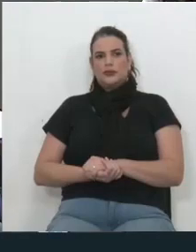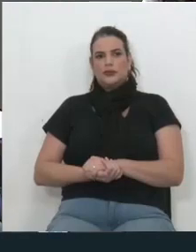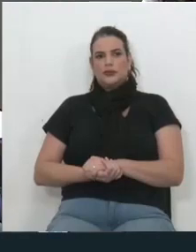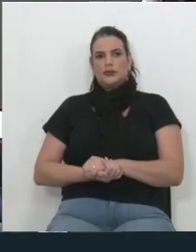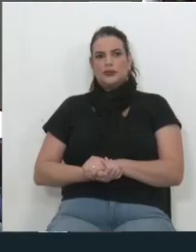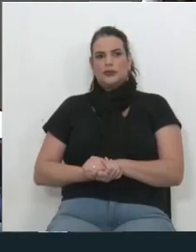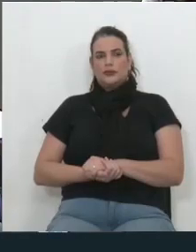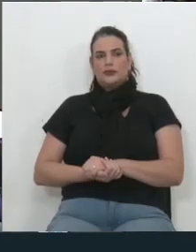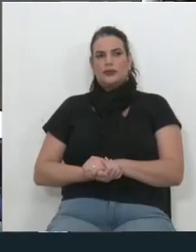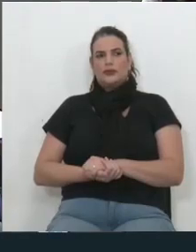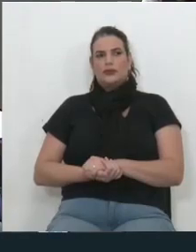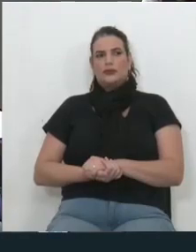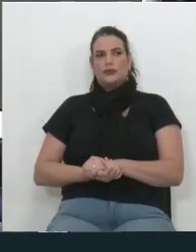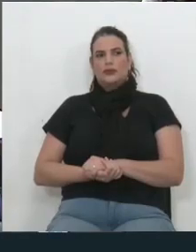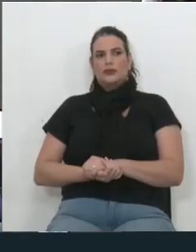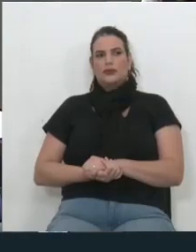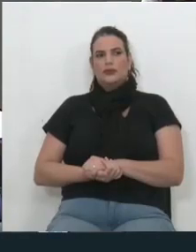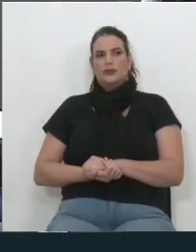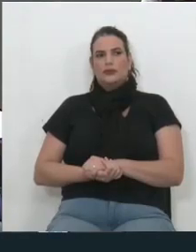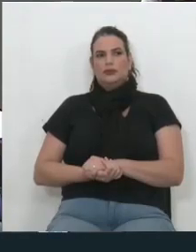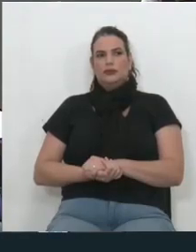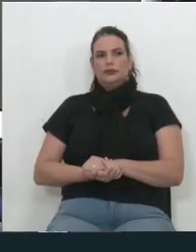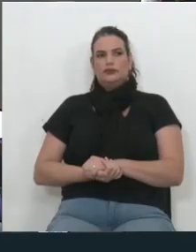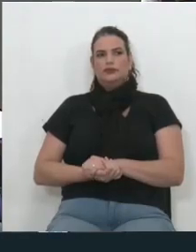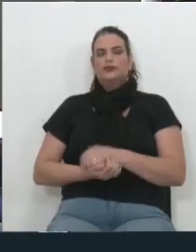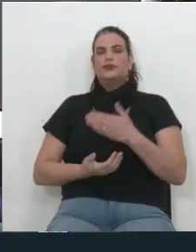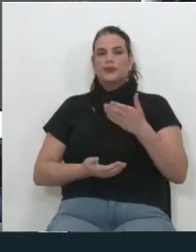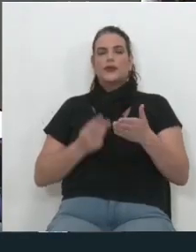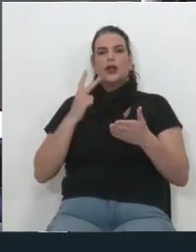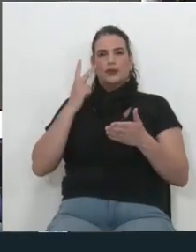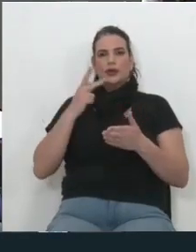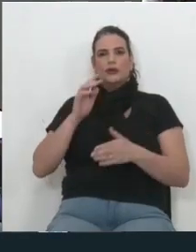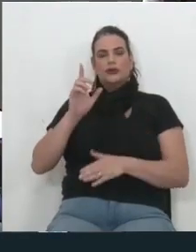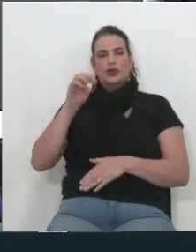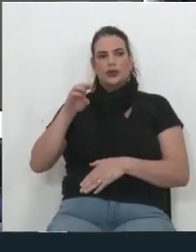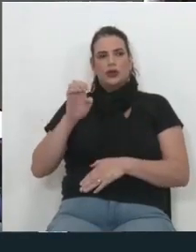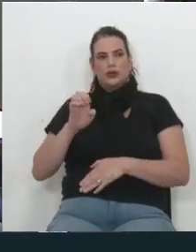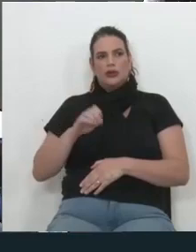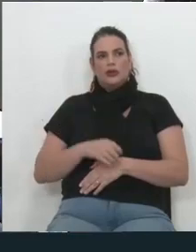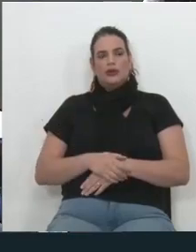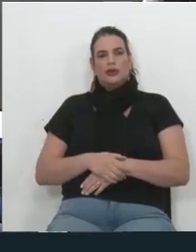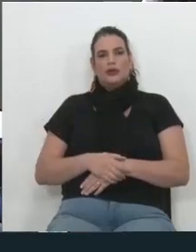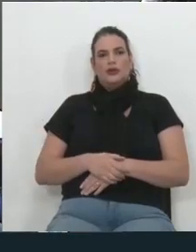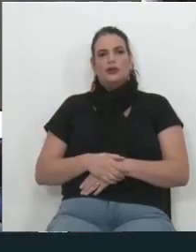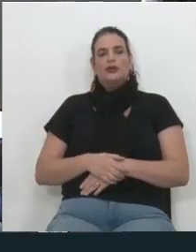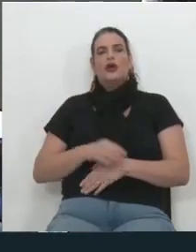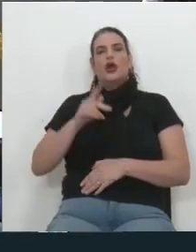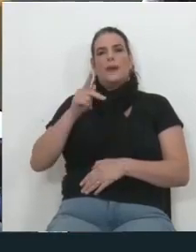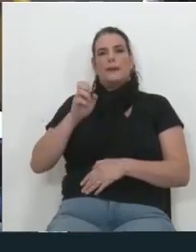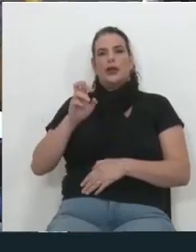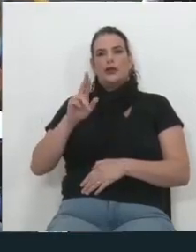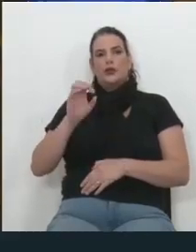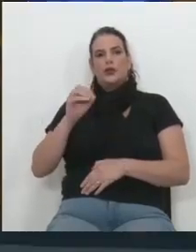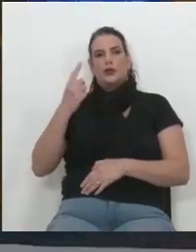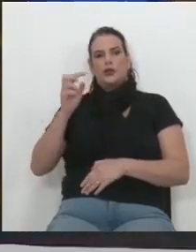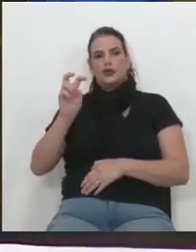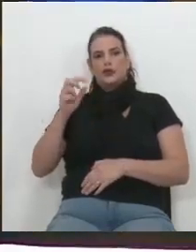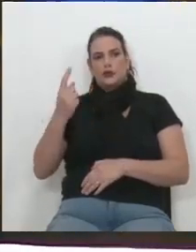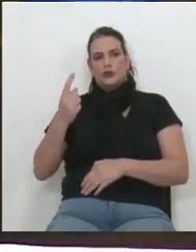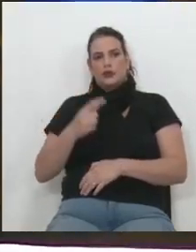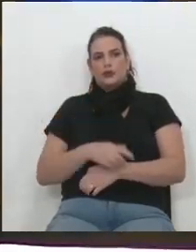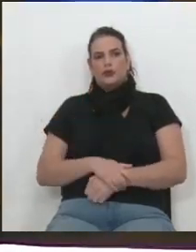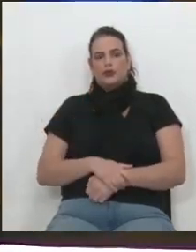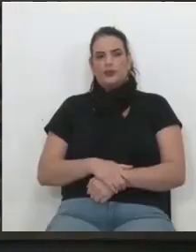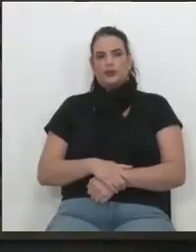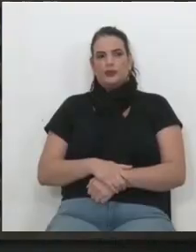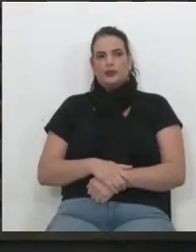Pela ordem, presidente. Questão de ordem, vereador Lamé. Pelo 151. Pelo 151, vereador. Boa tarde, senhores